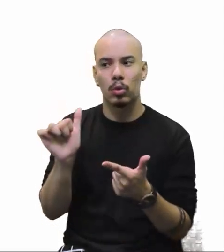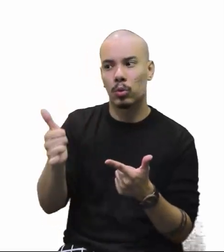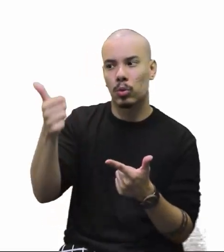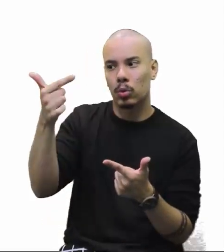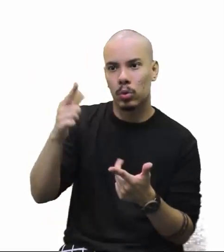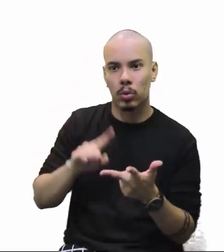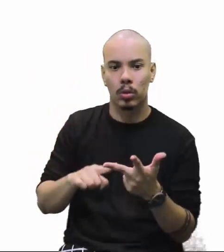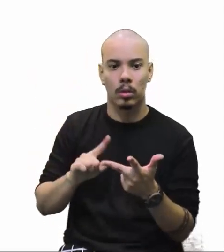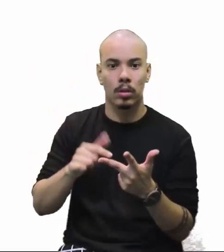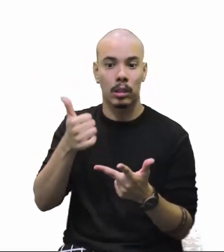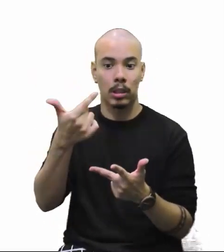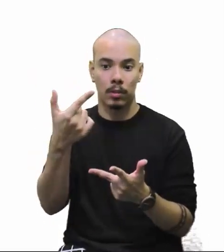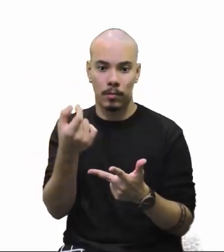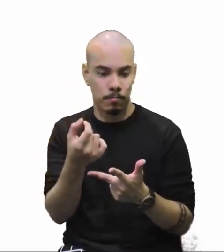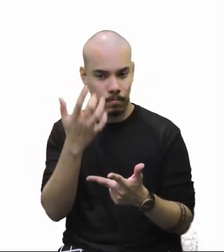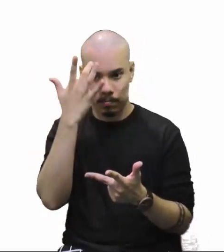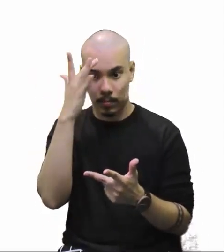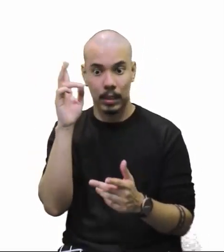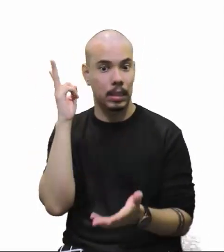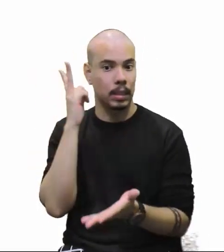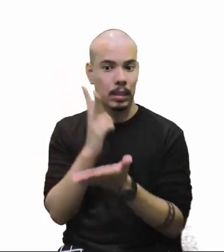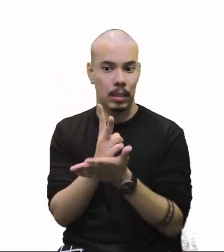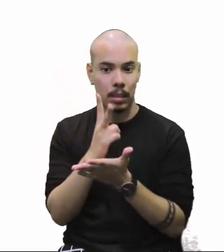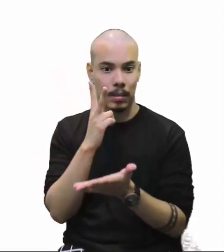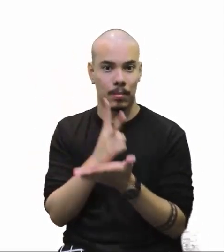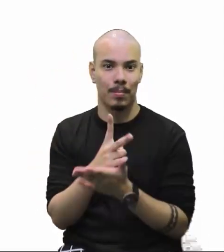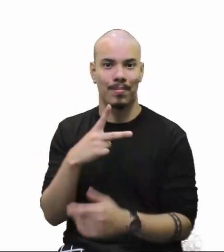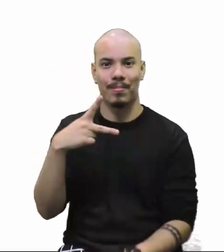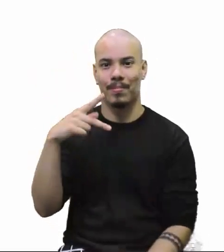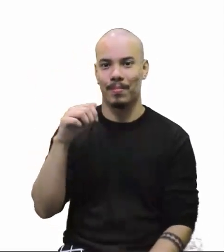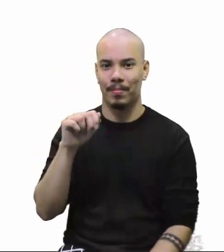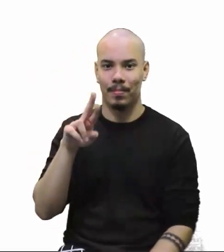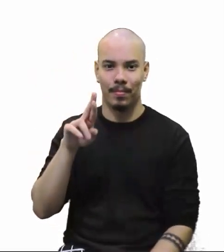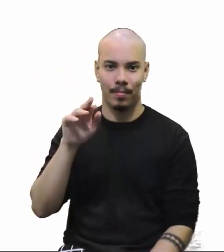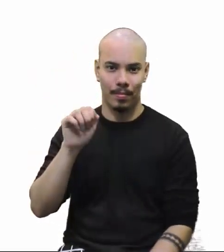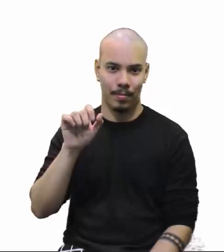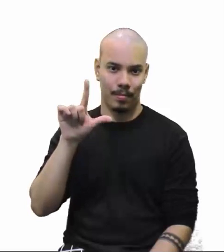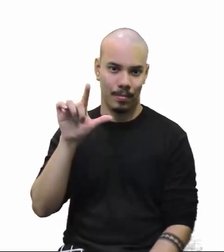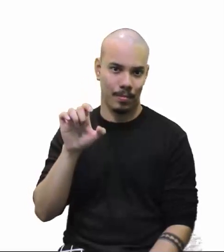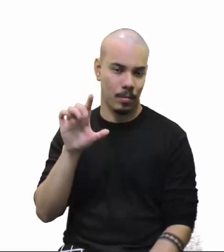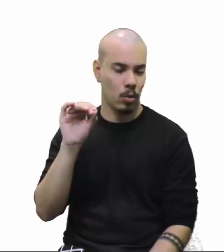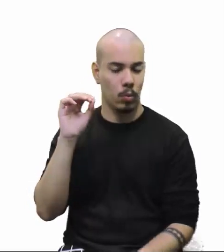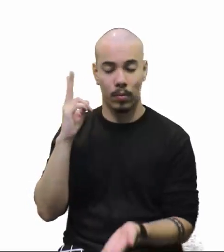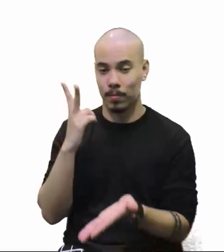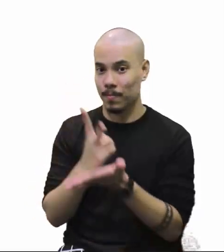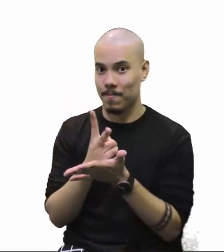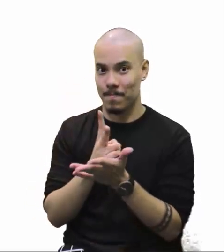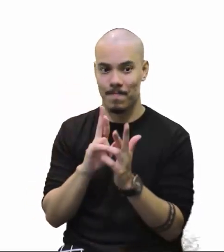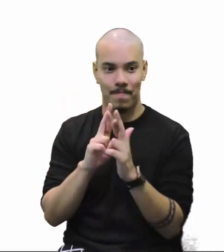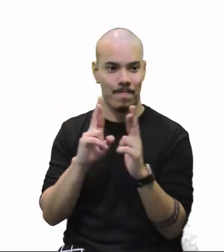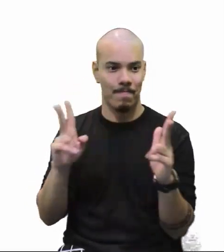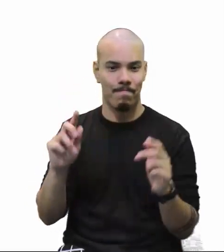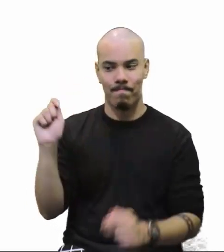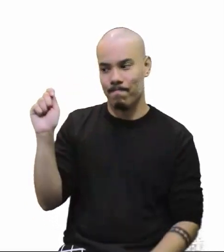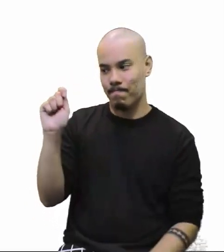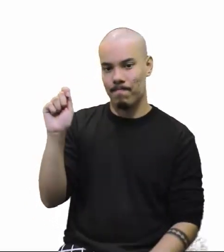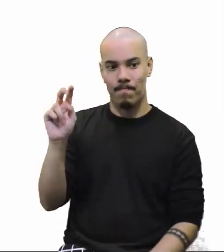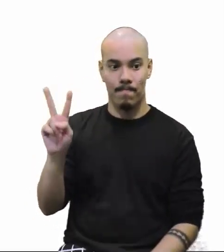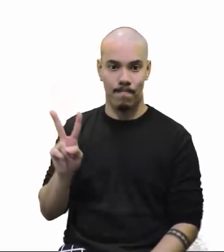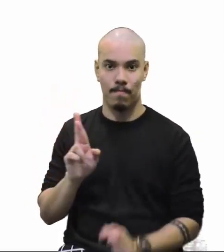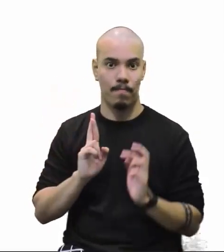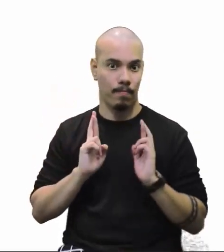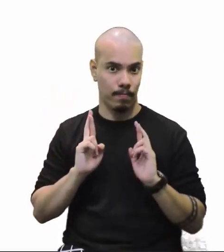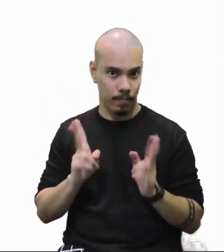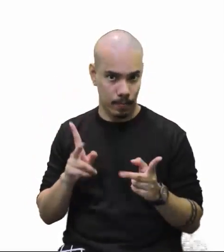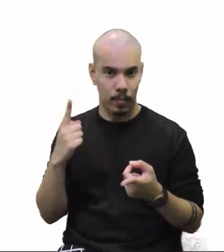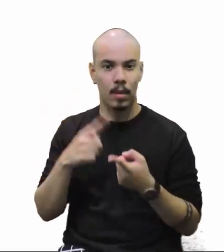sempre conectado em paralelo. Olha só, amperímetro em série, voltímetro em paralelo. Componente a ser